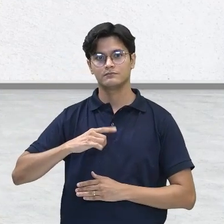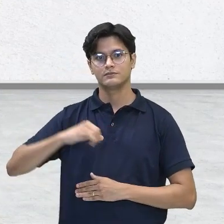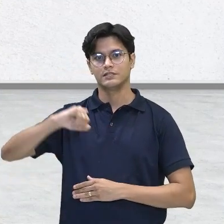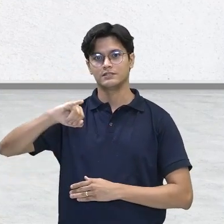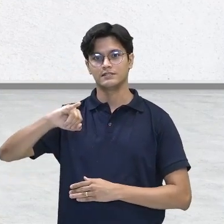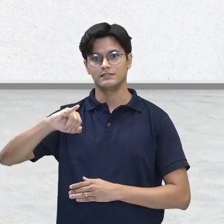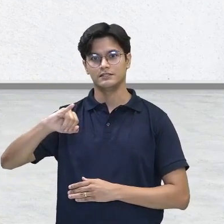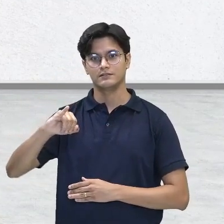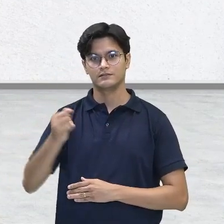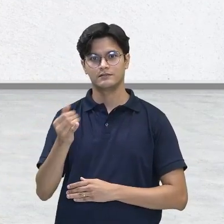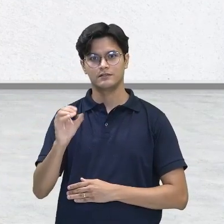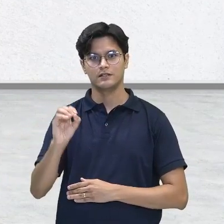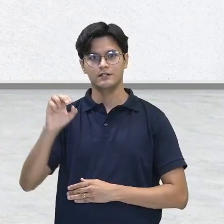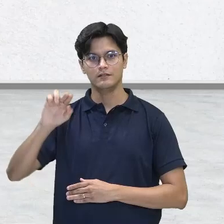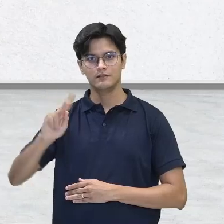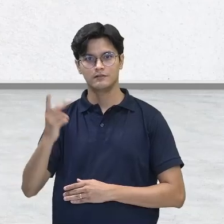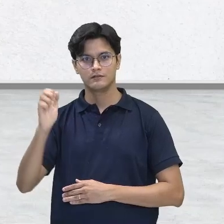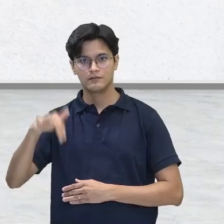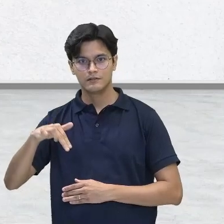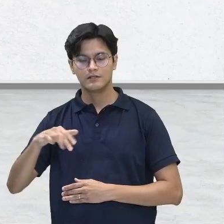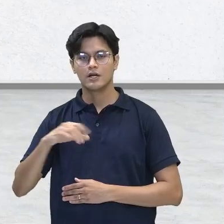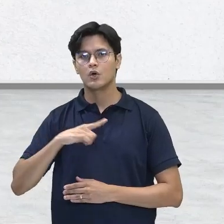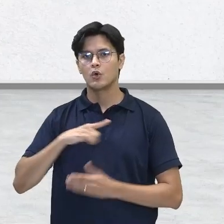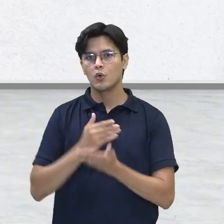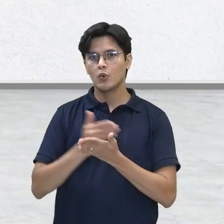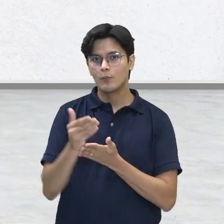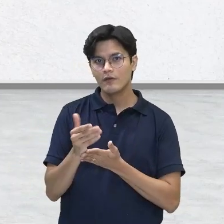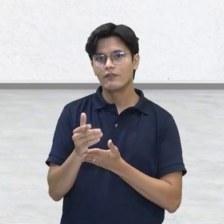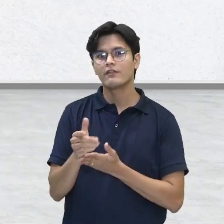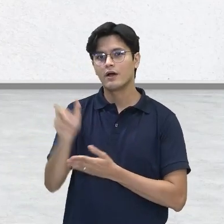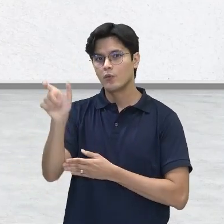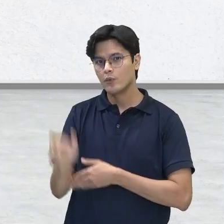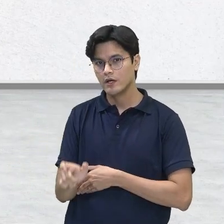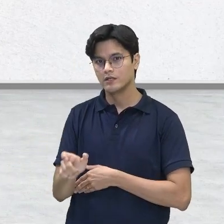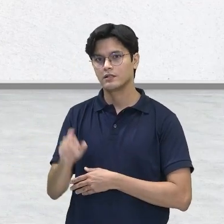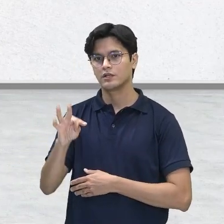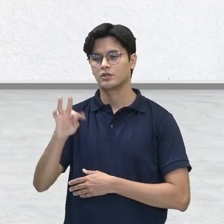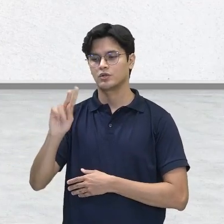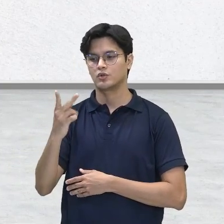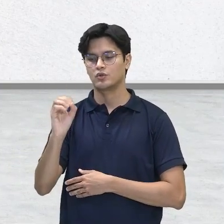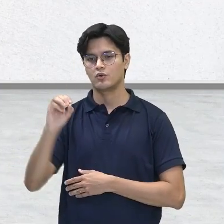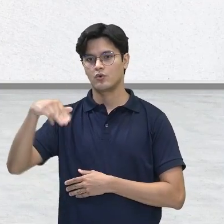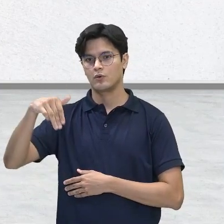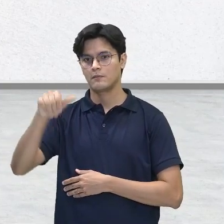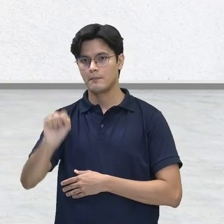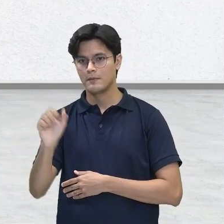Hobbes. Thomas Hobbes, ele dizia o seguinte, ó, na visão dele,